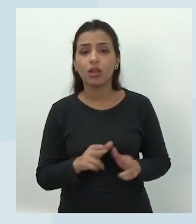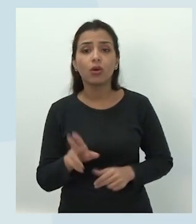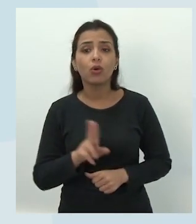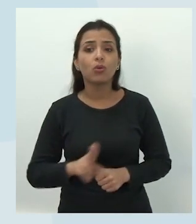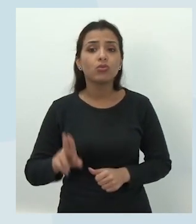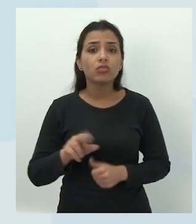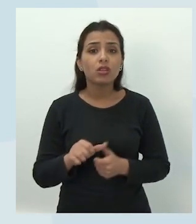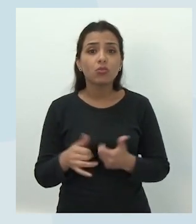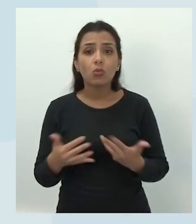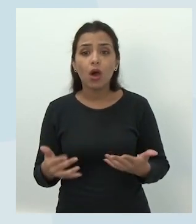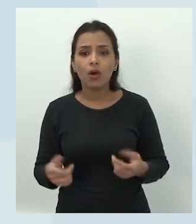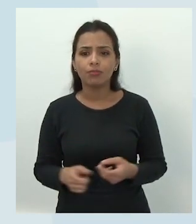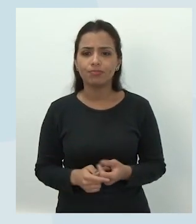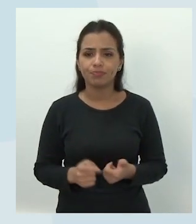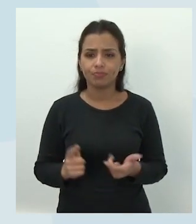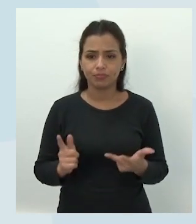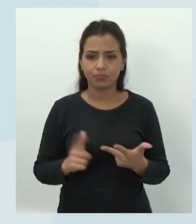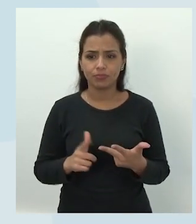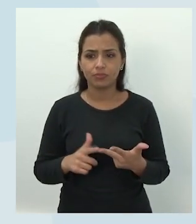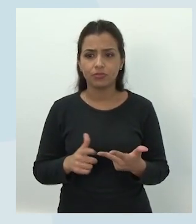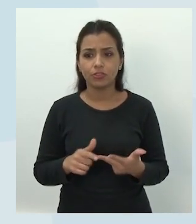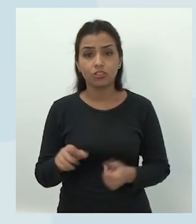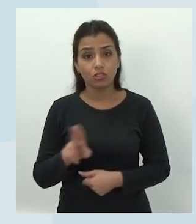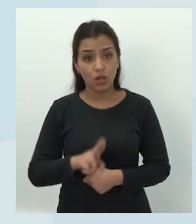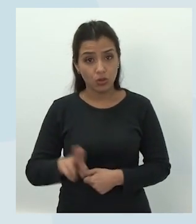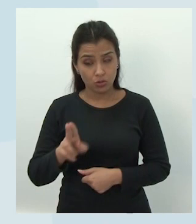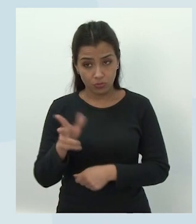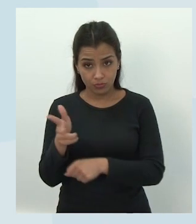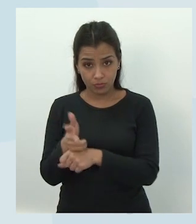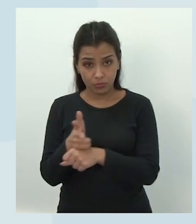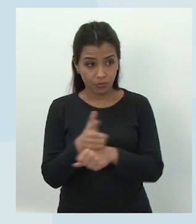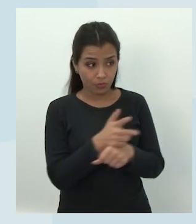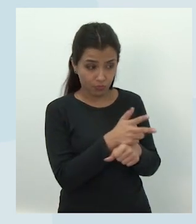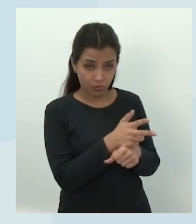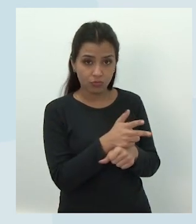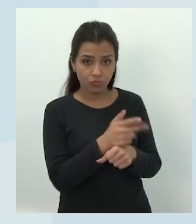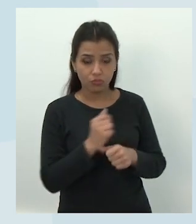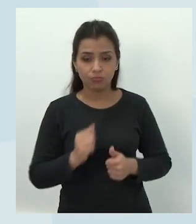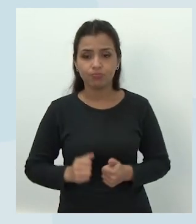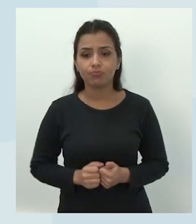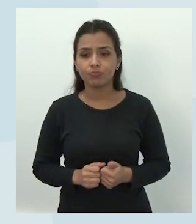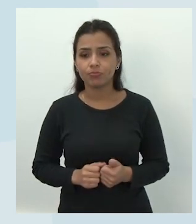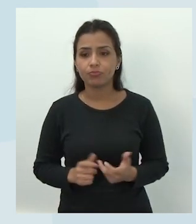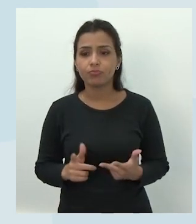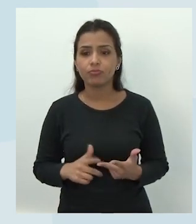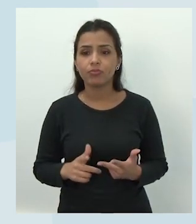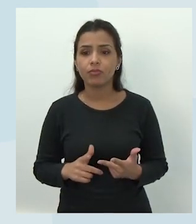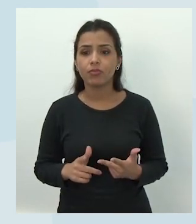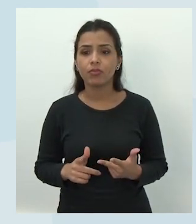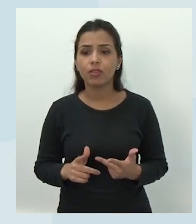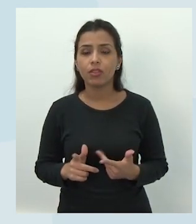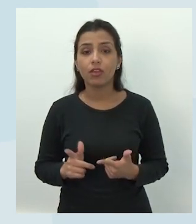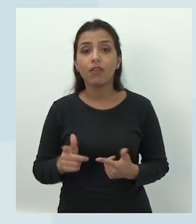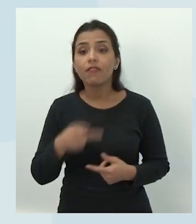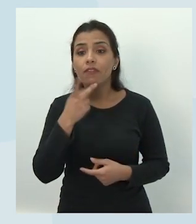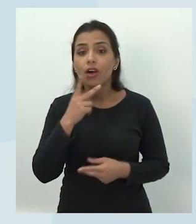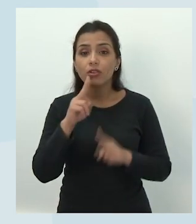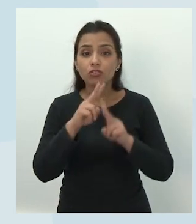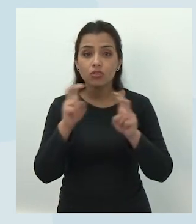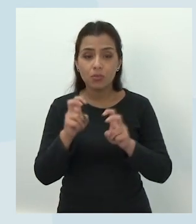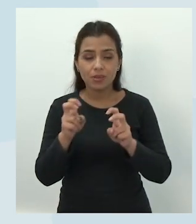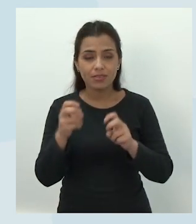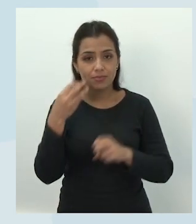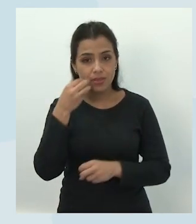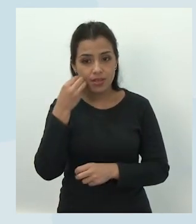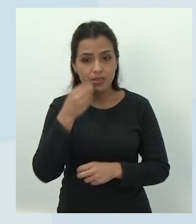você conhece? Já realizou algum tipo de vídeo utilizando recursos de gravação? Fale sobre as suas experiências. De onde você